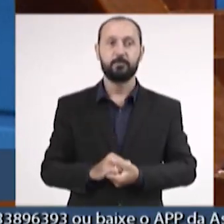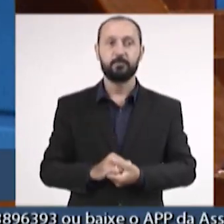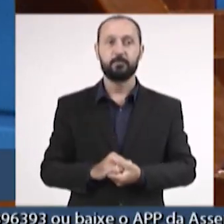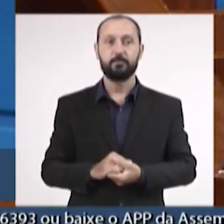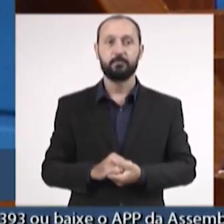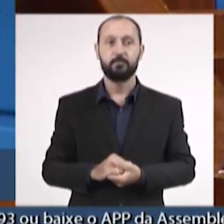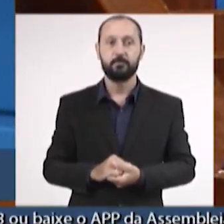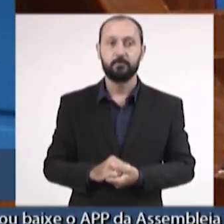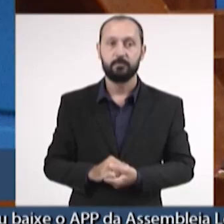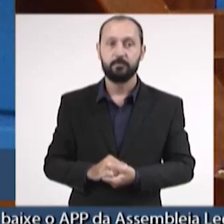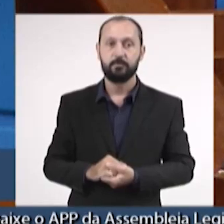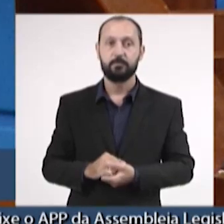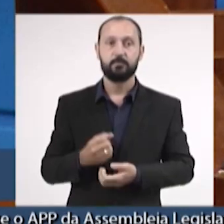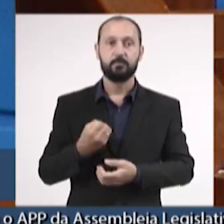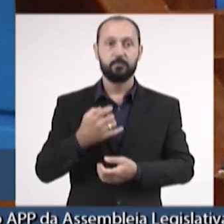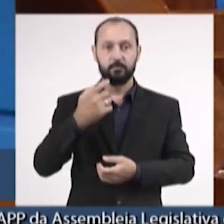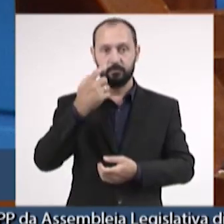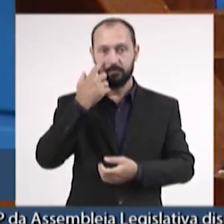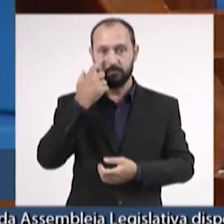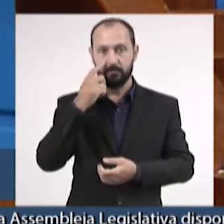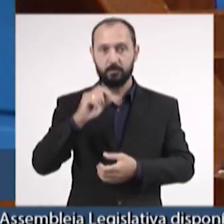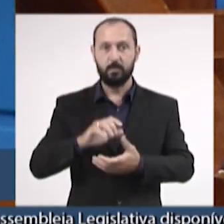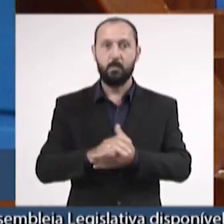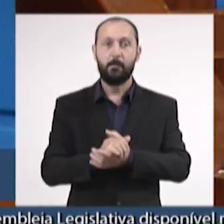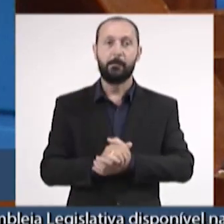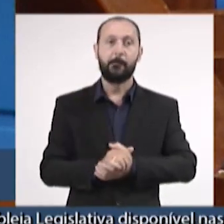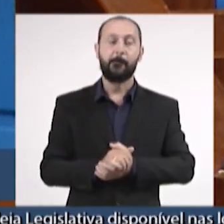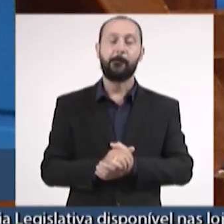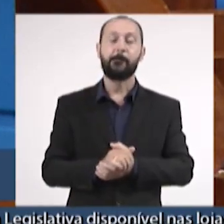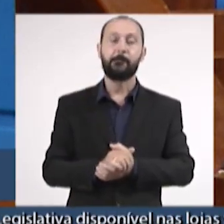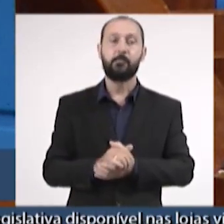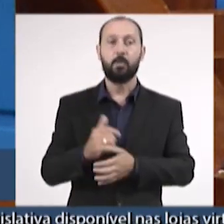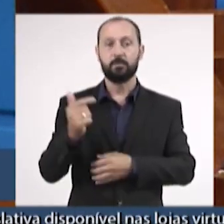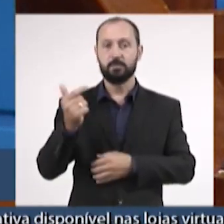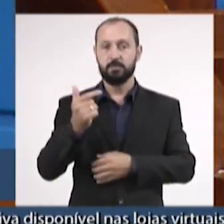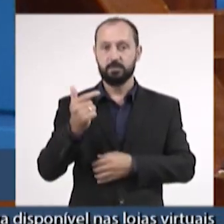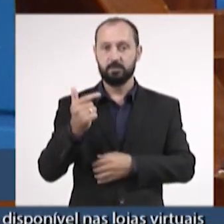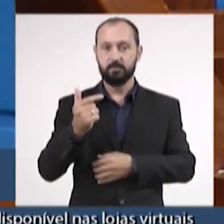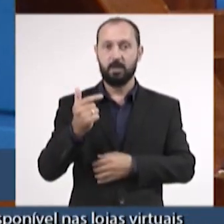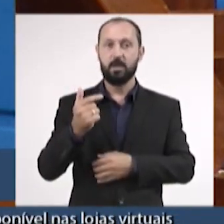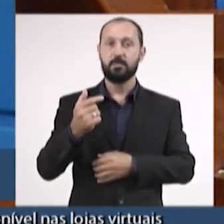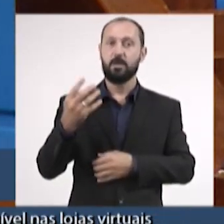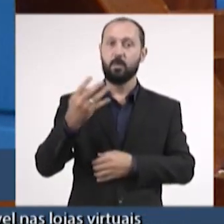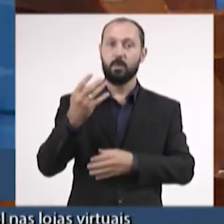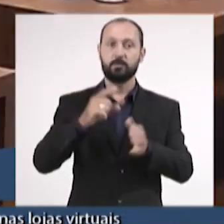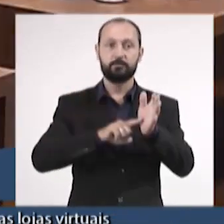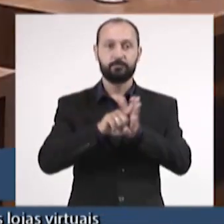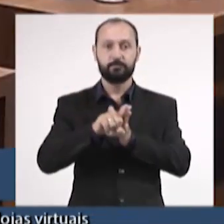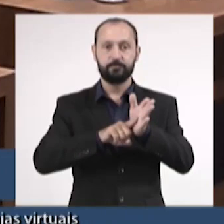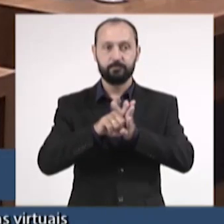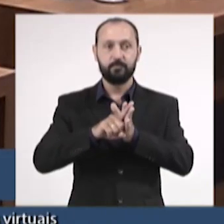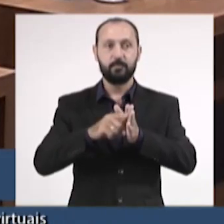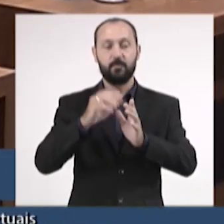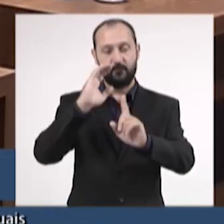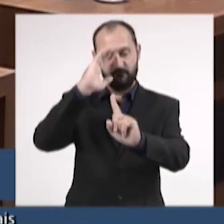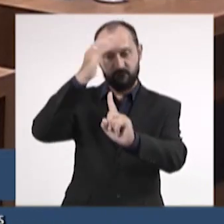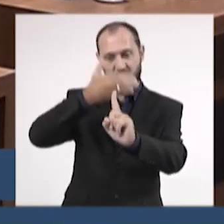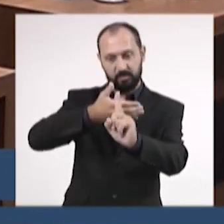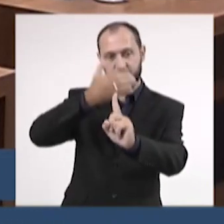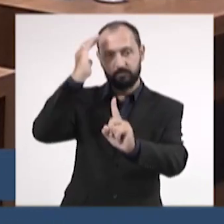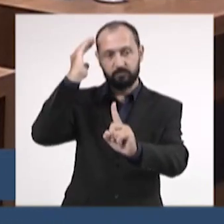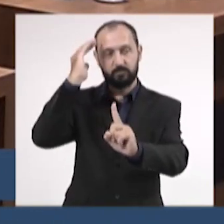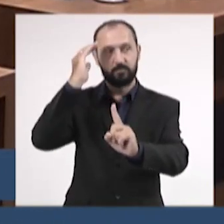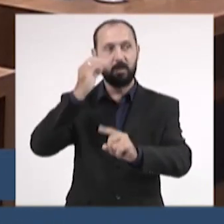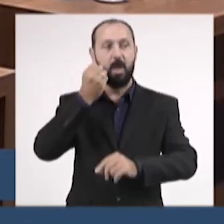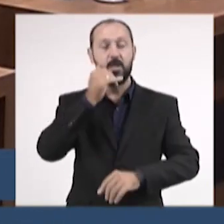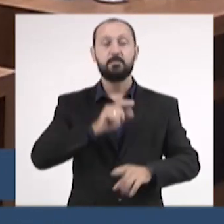Em número, se torna alarmante, tendo em vista que, segundo a 4ª edição da pesquisa Visível e Invisível, a